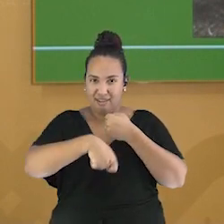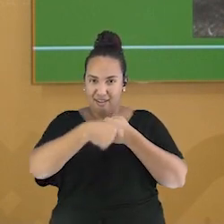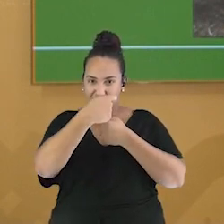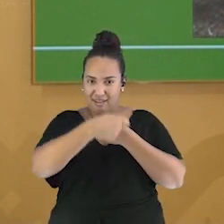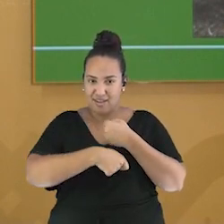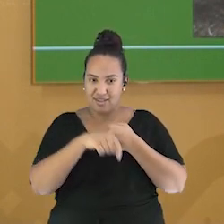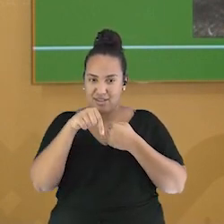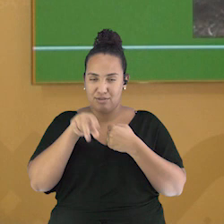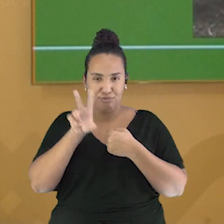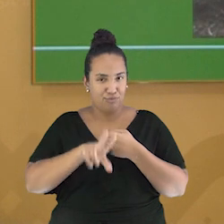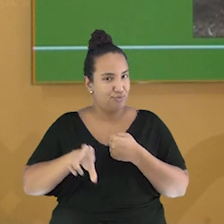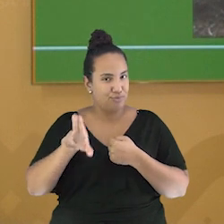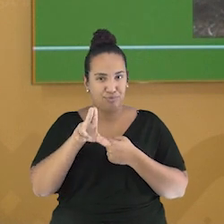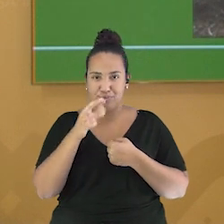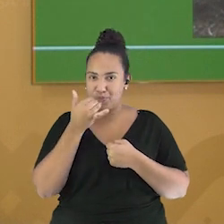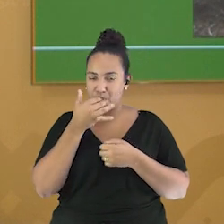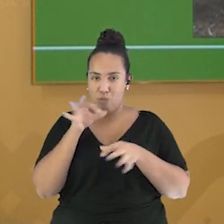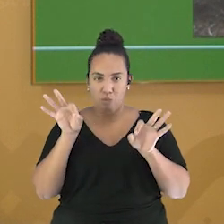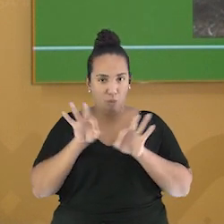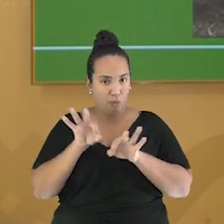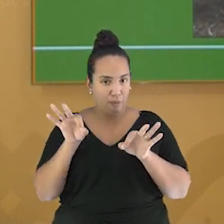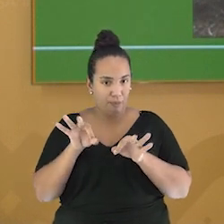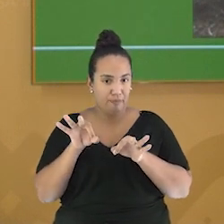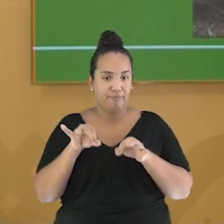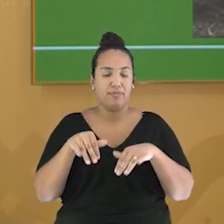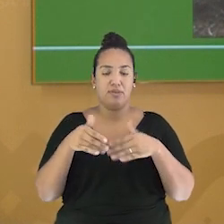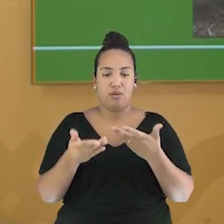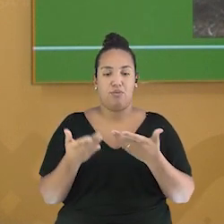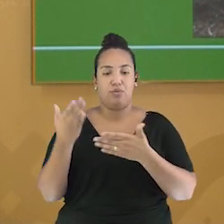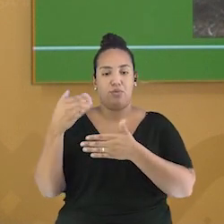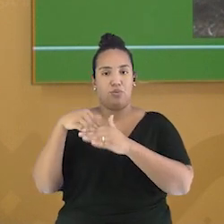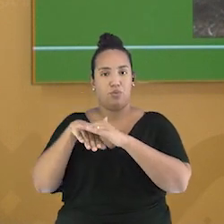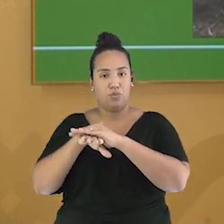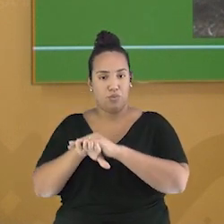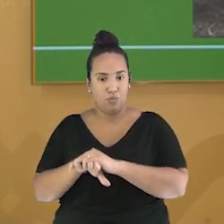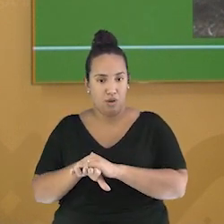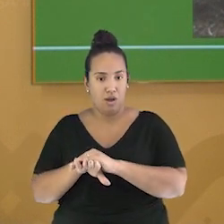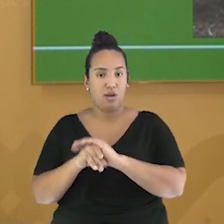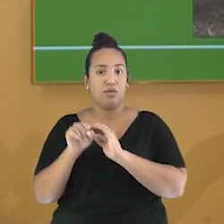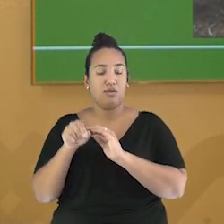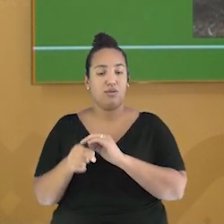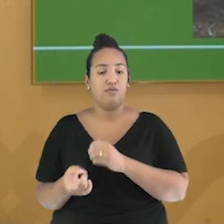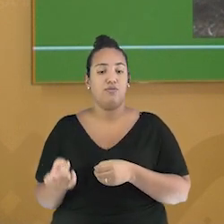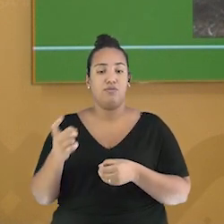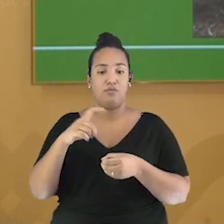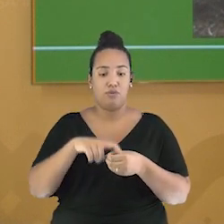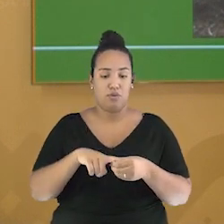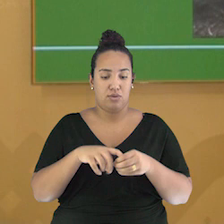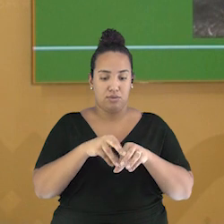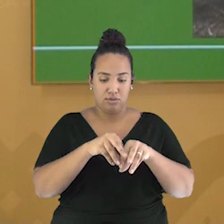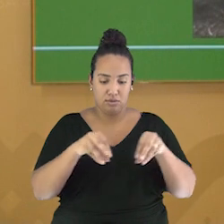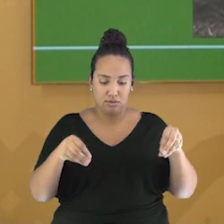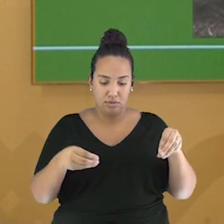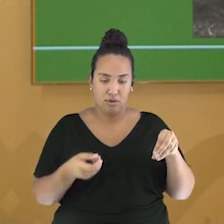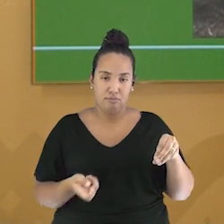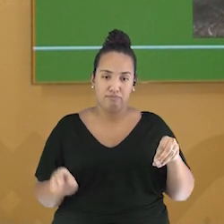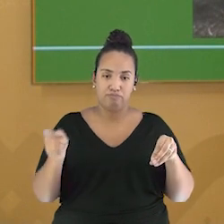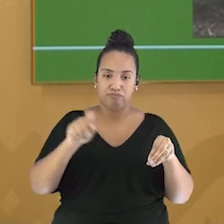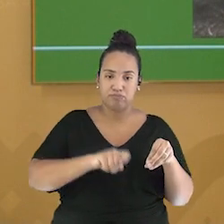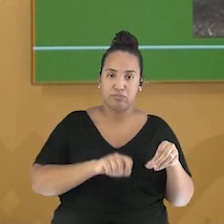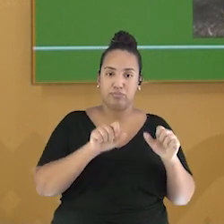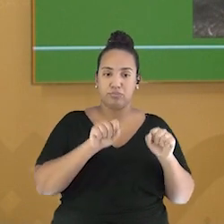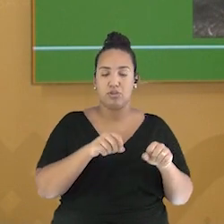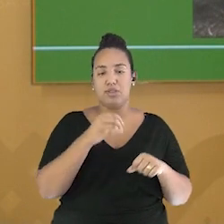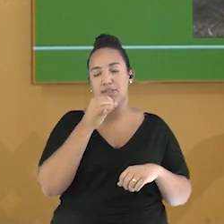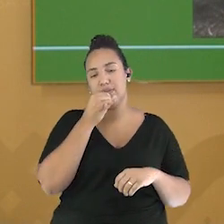e partes não usadas para o consumo são armazenadas em um local próprio para isso. Pode ser um